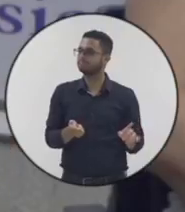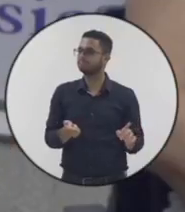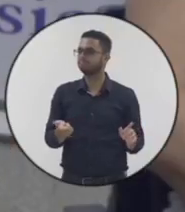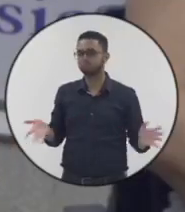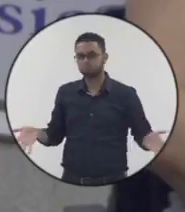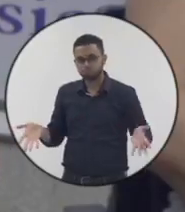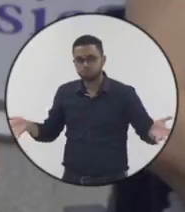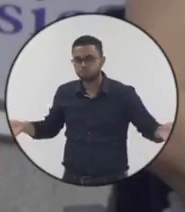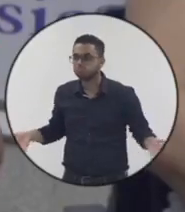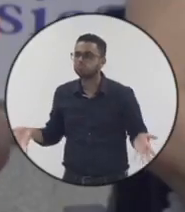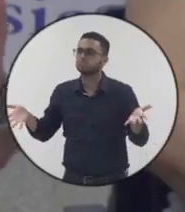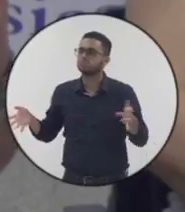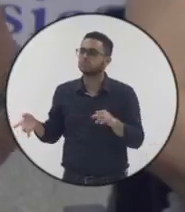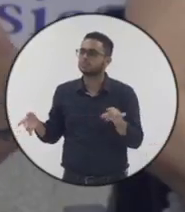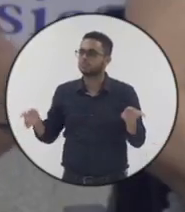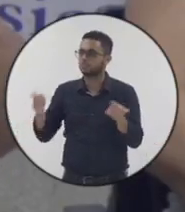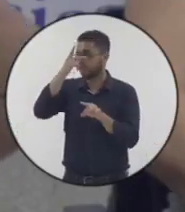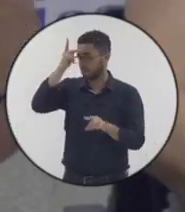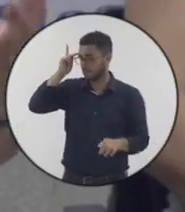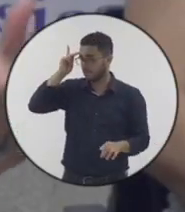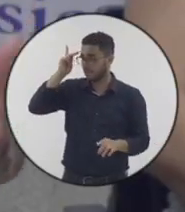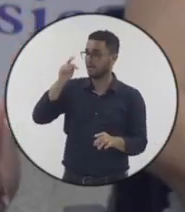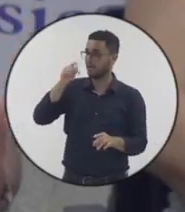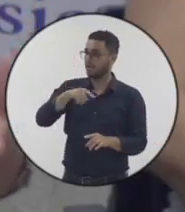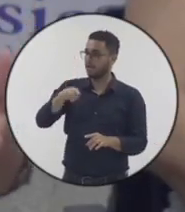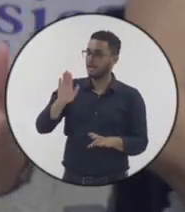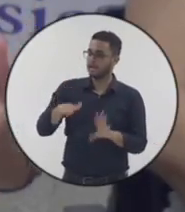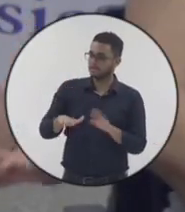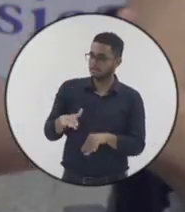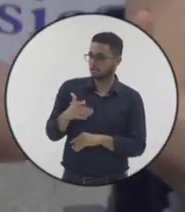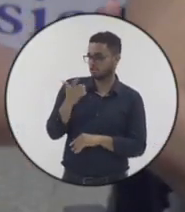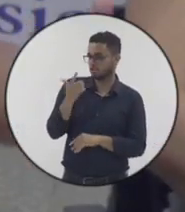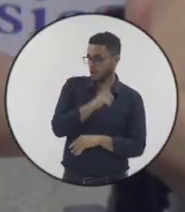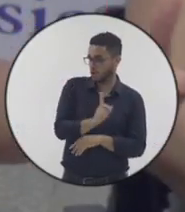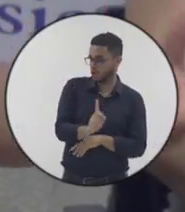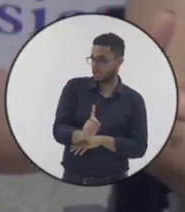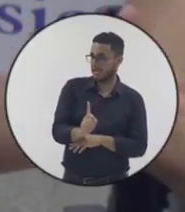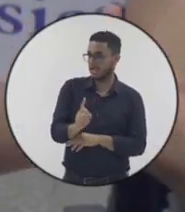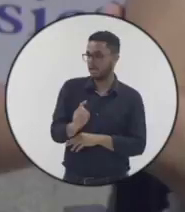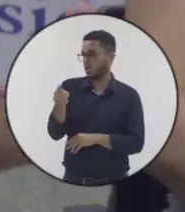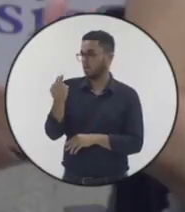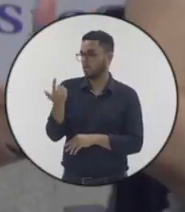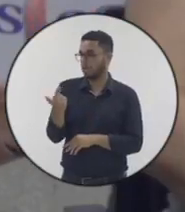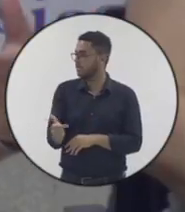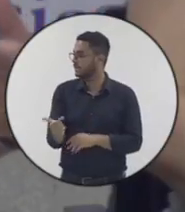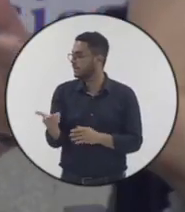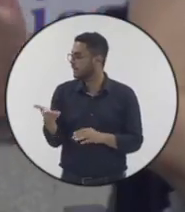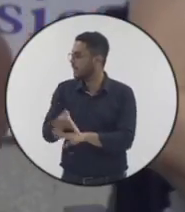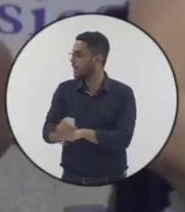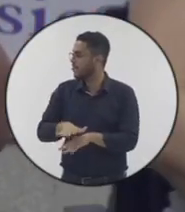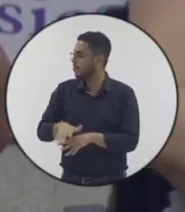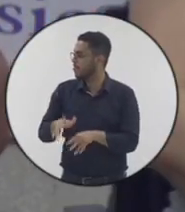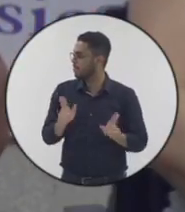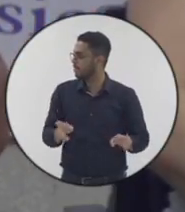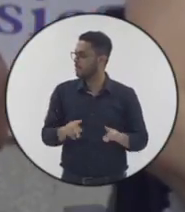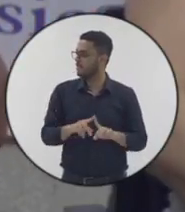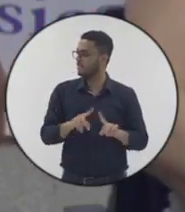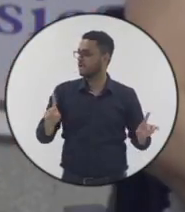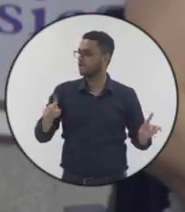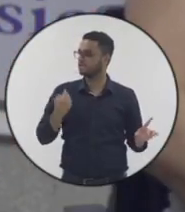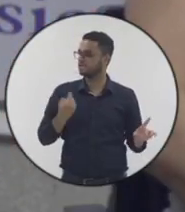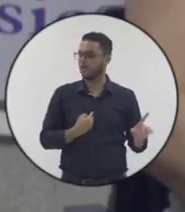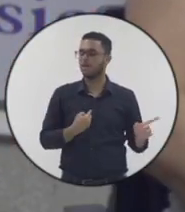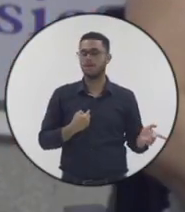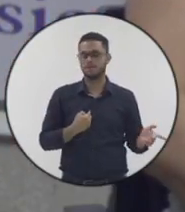que essas pessoas, muitas vezes, que não vão ter ou não conseguem ter esse acesso, né, para estar em espaços como esse, mas a gente também,